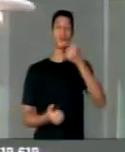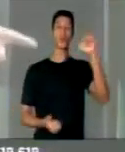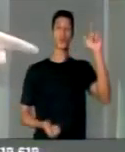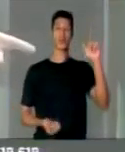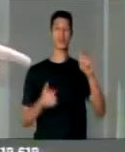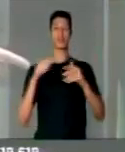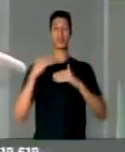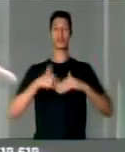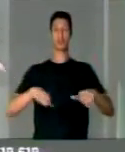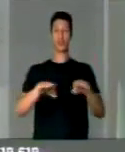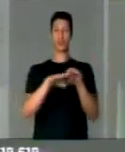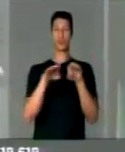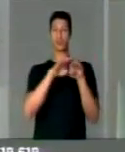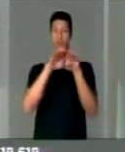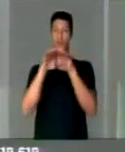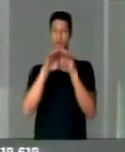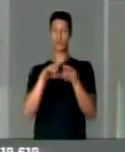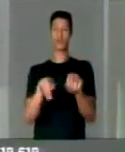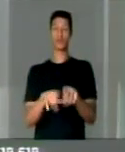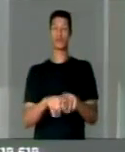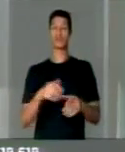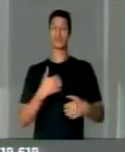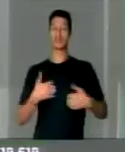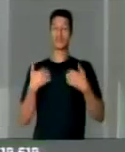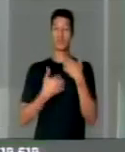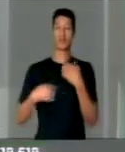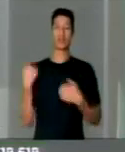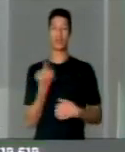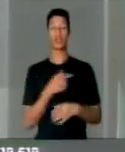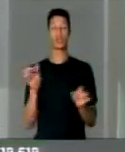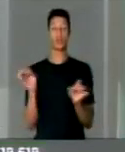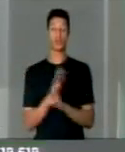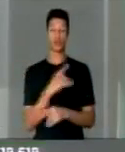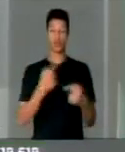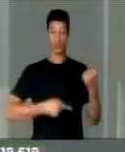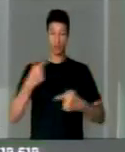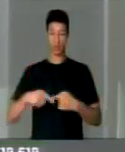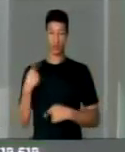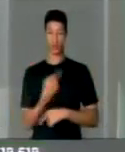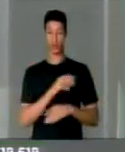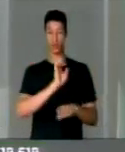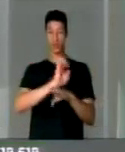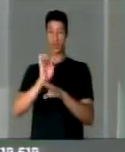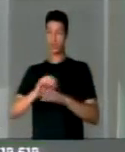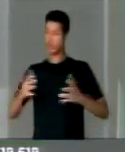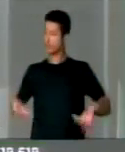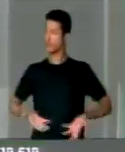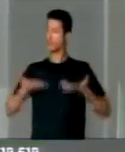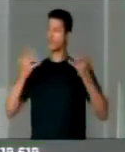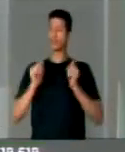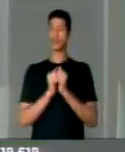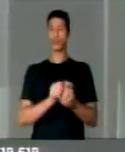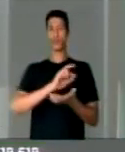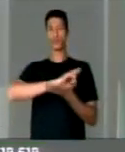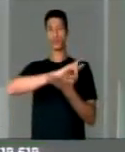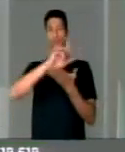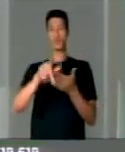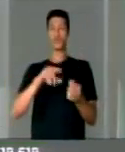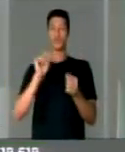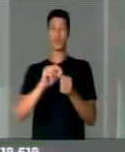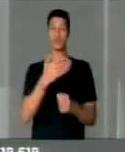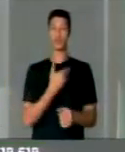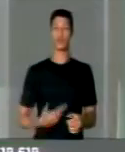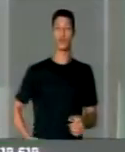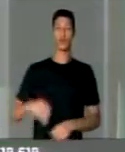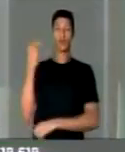coisa, igualmente grave: desespero pré-eleitoral. A gente está pronto para debater o nosso estado de cabeça erguida, com os muitos feitos que o